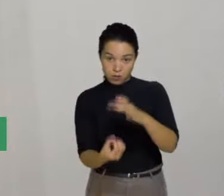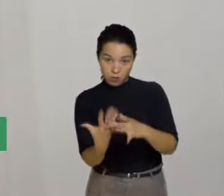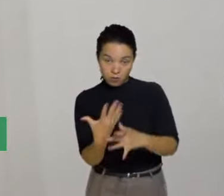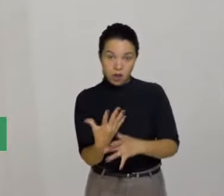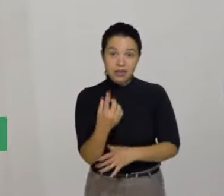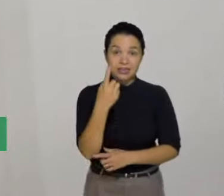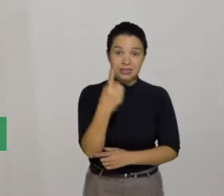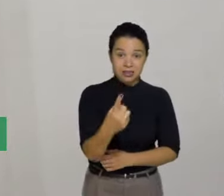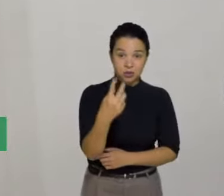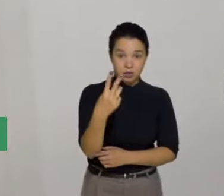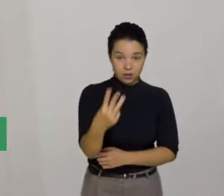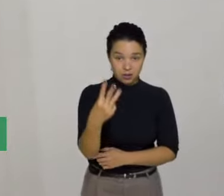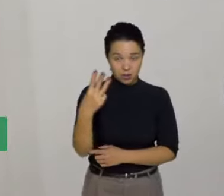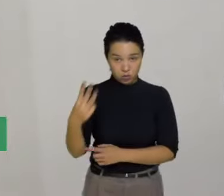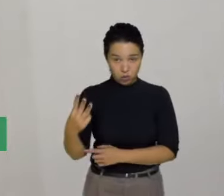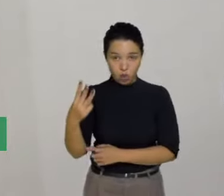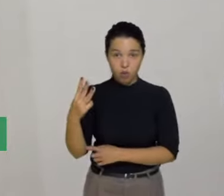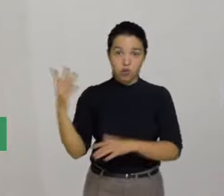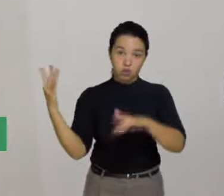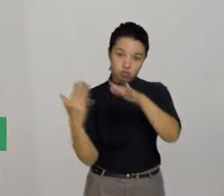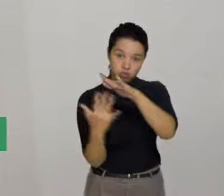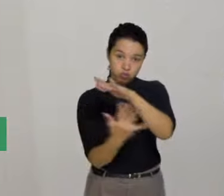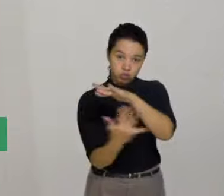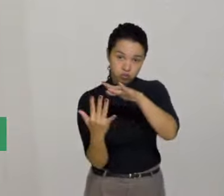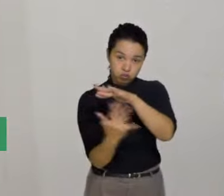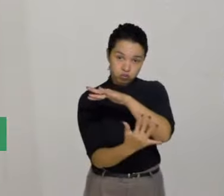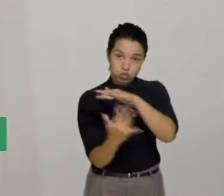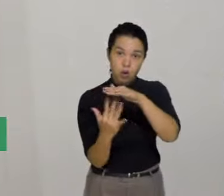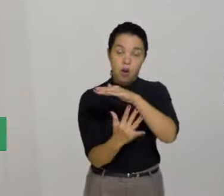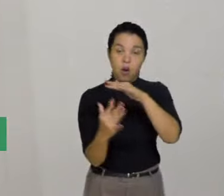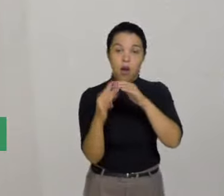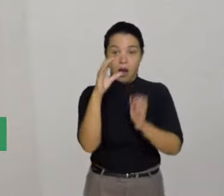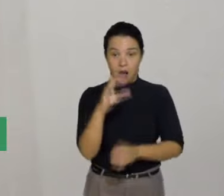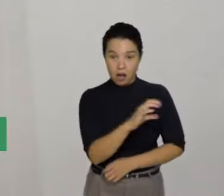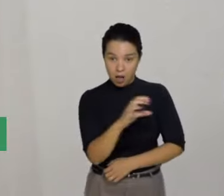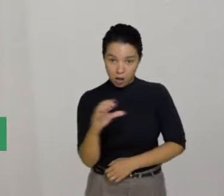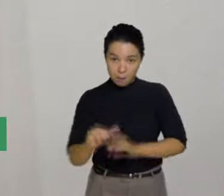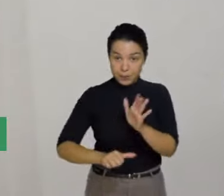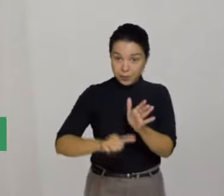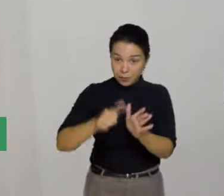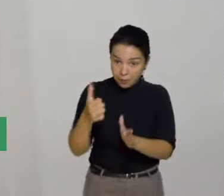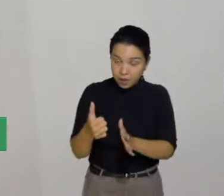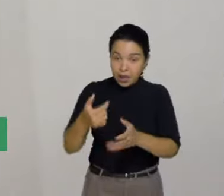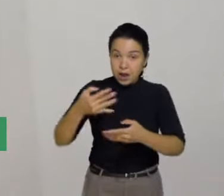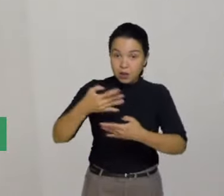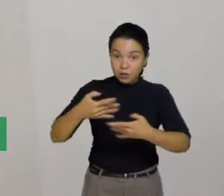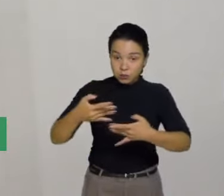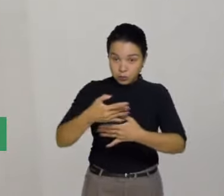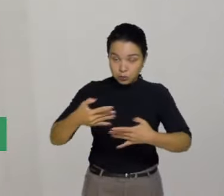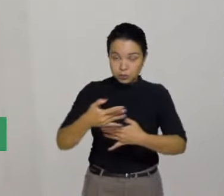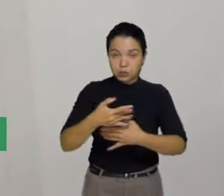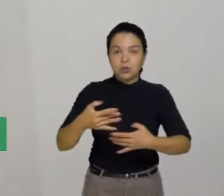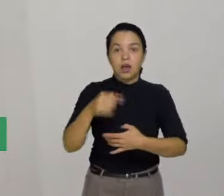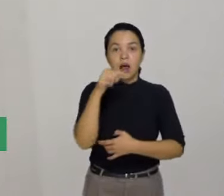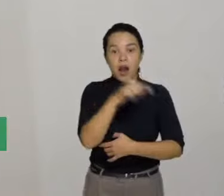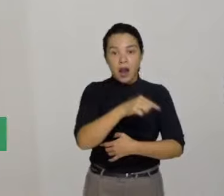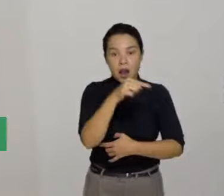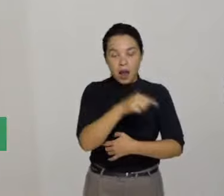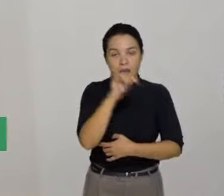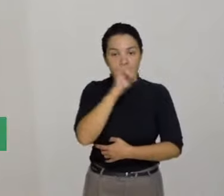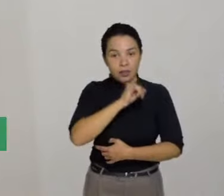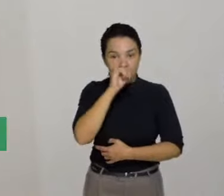132 imigrantes católicos do Reino da Sardenha a primeira colônia de italianos no Brasil, a Colônia Nova Itália. Localizada